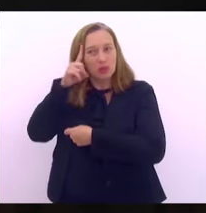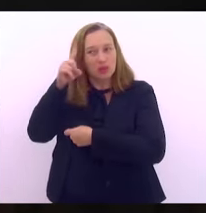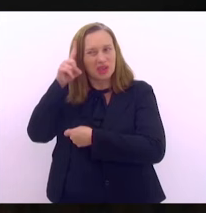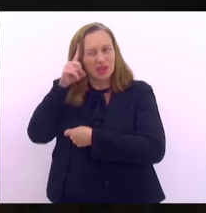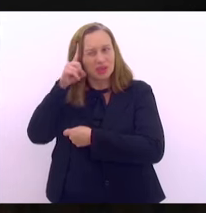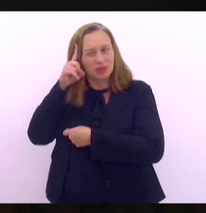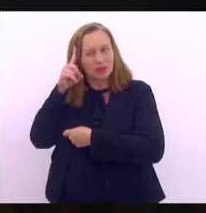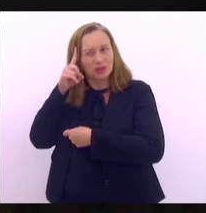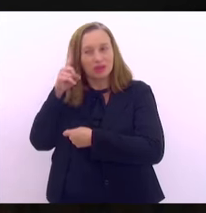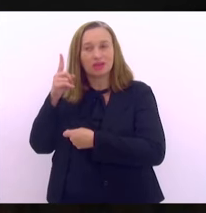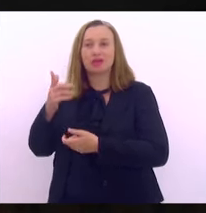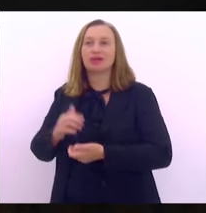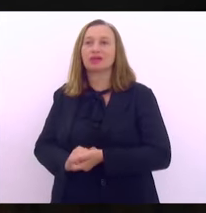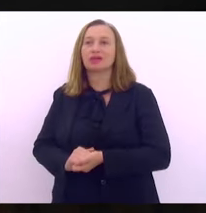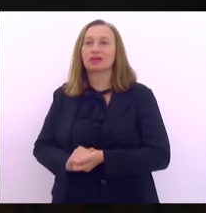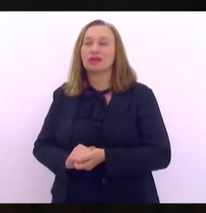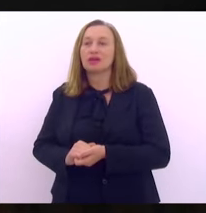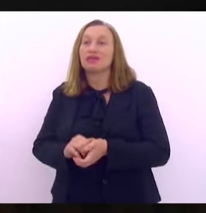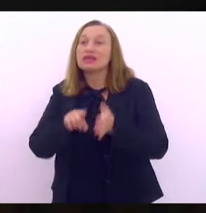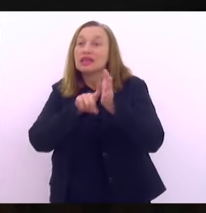nariz.